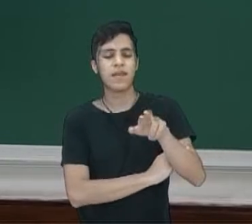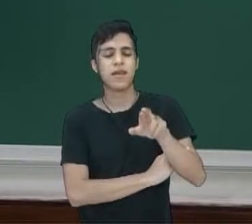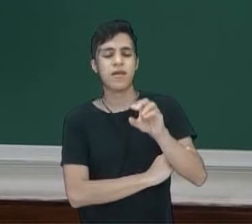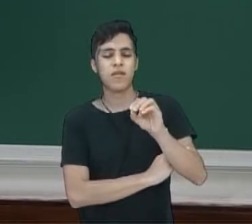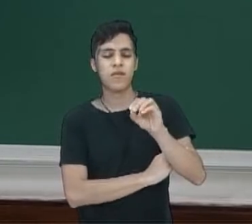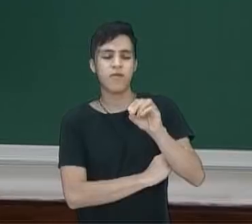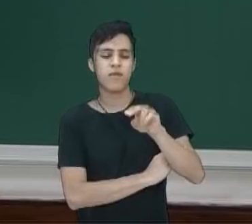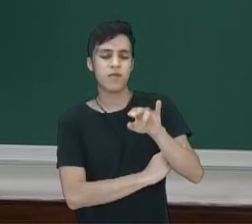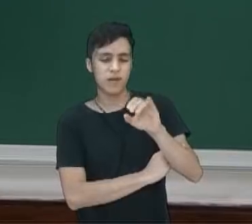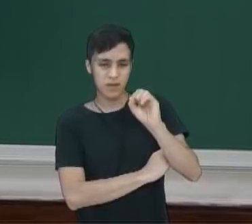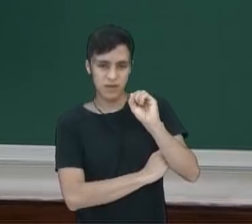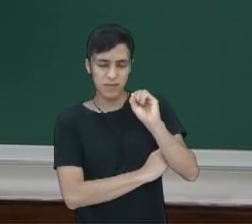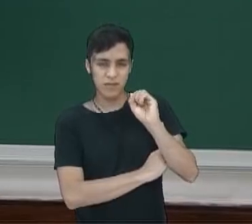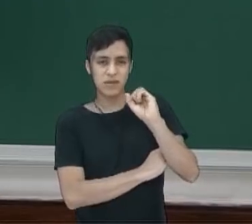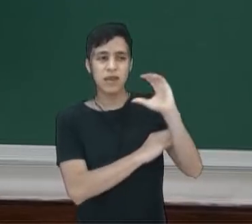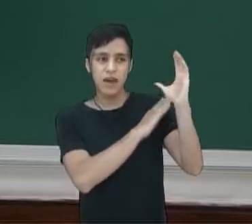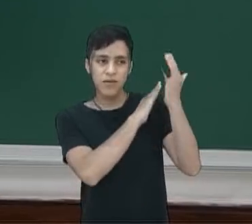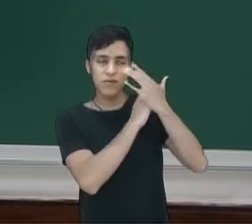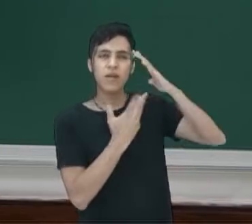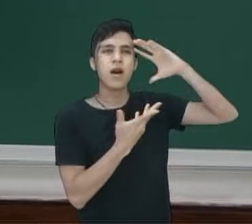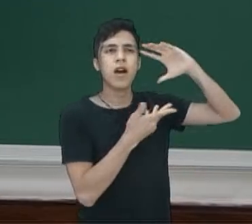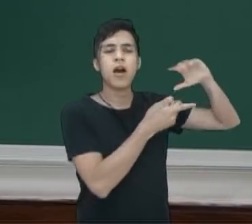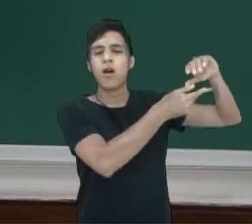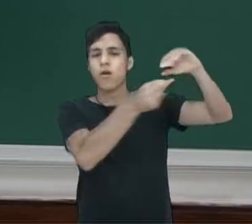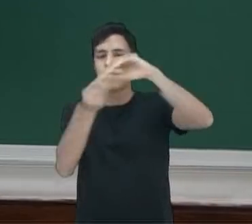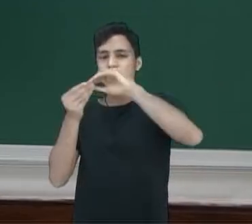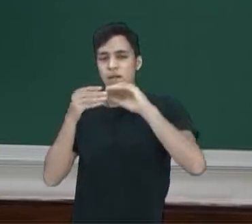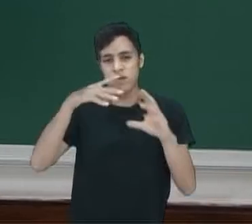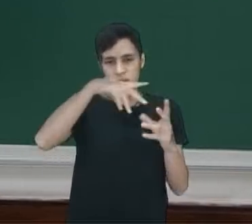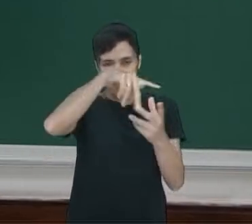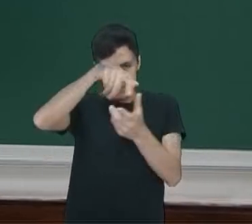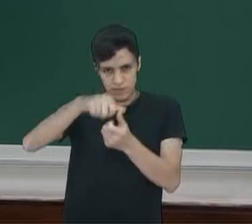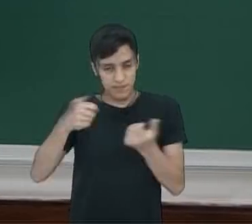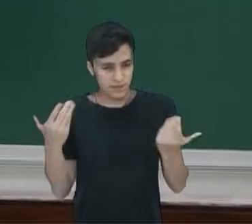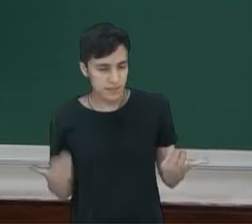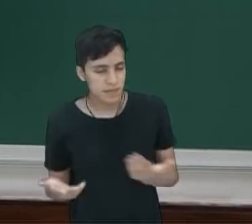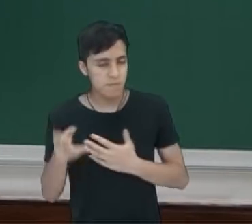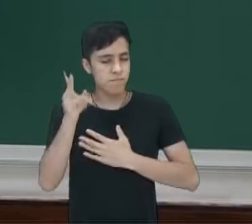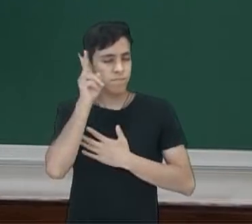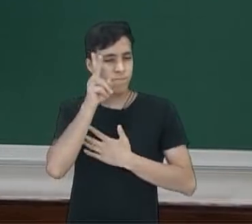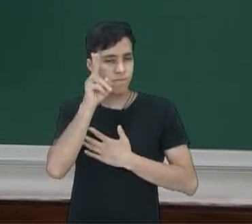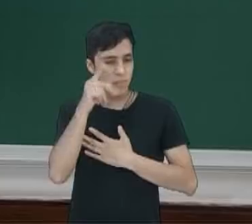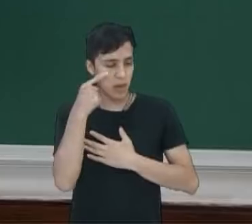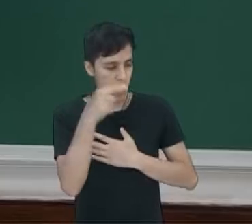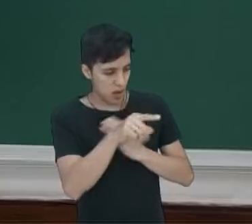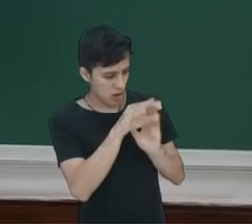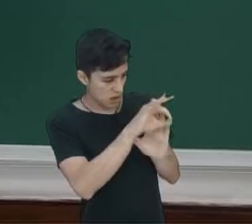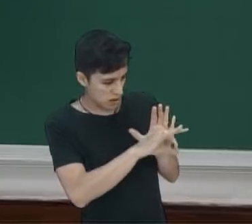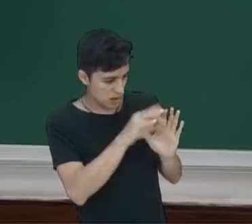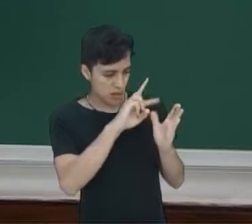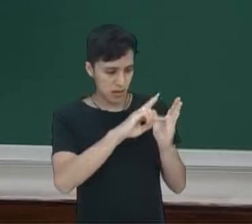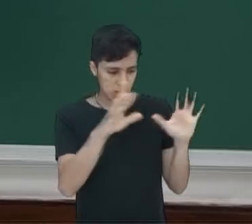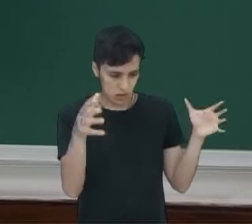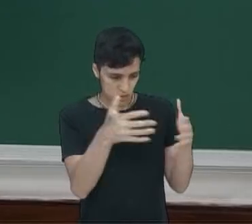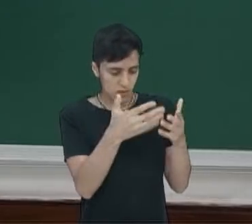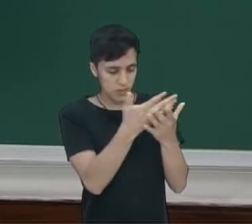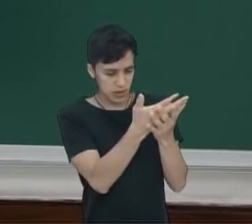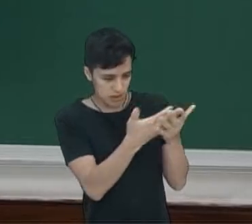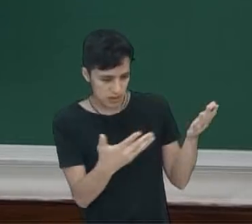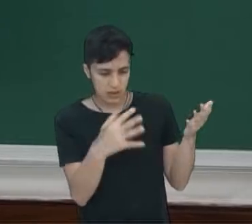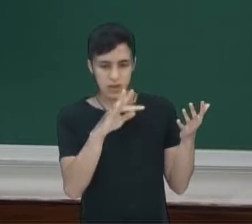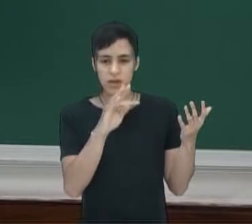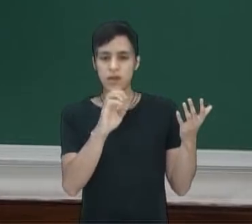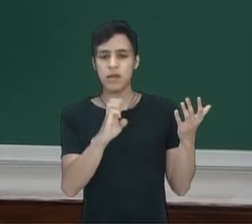gente interpretar o mundo à nossa volta. Então, lembrando, células se agrupam formando